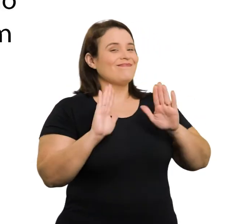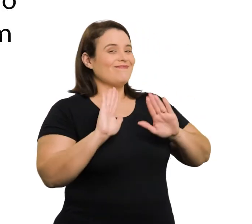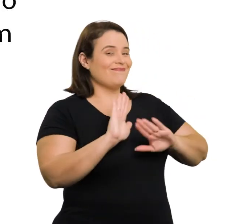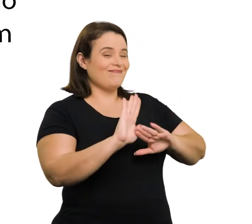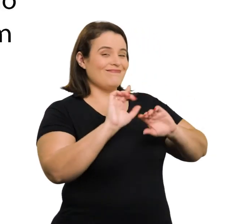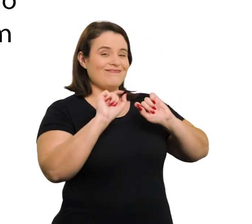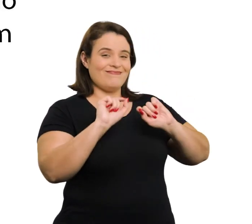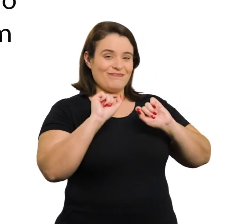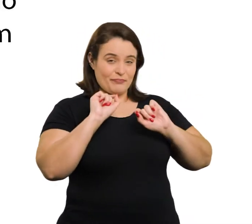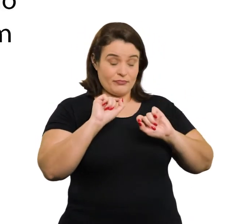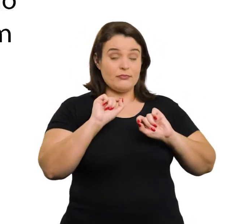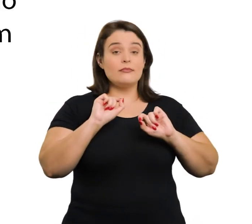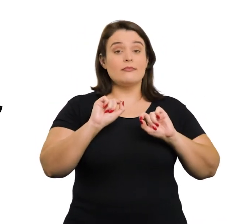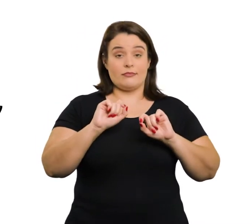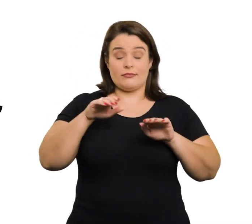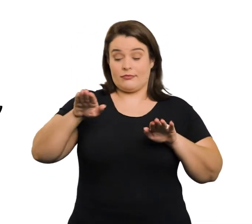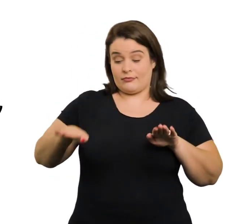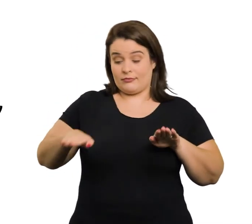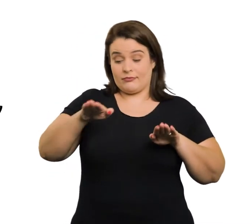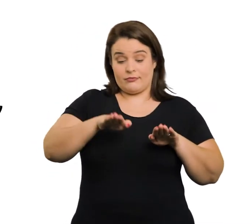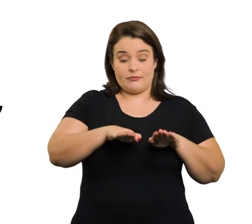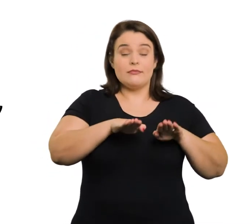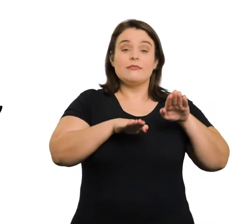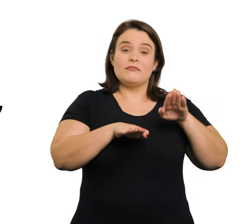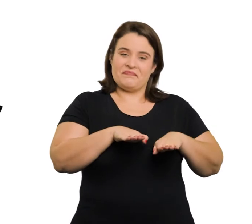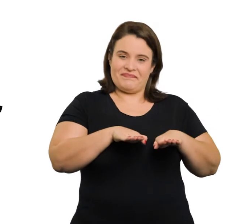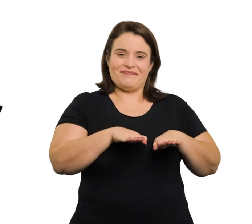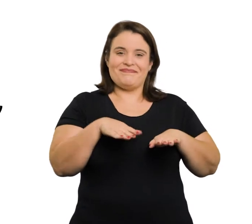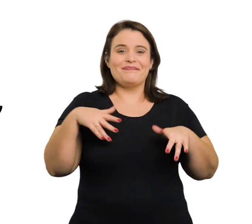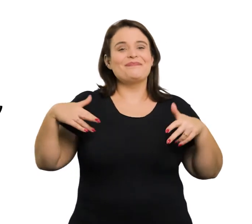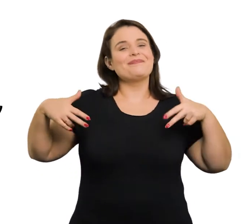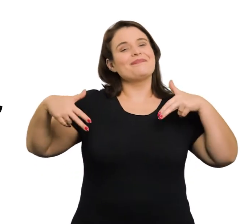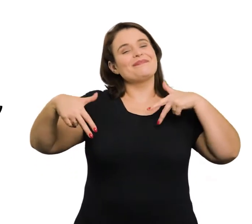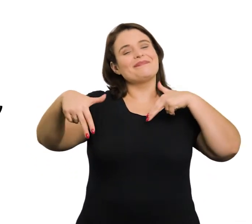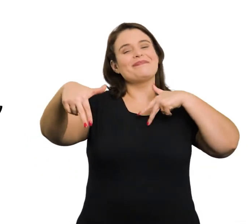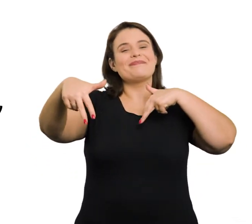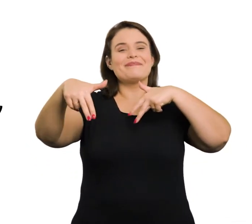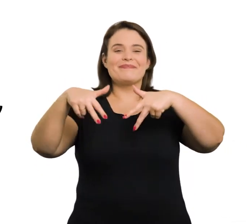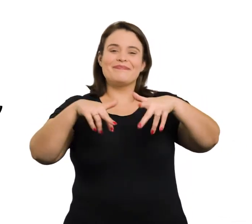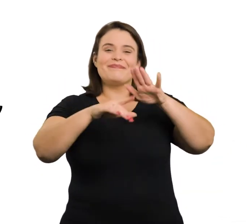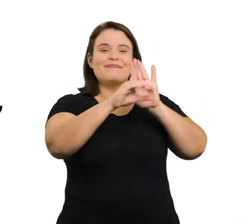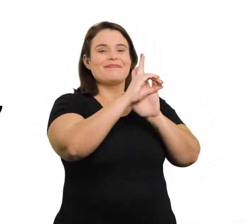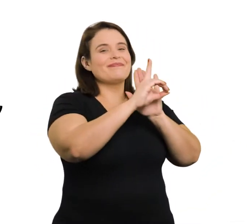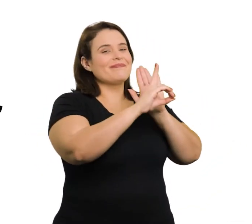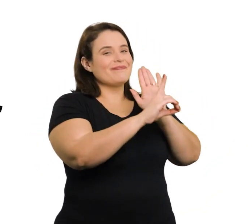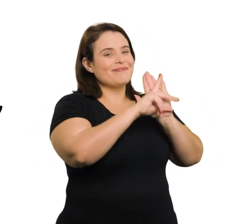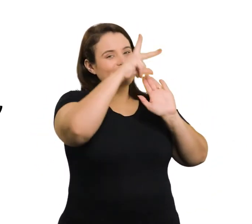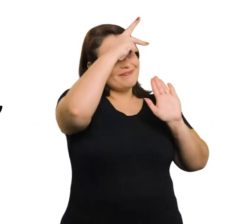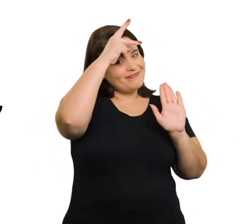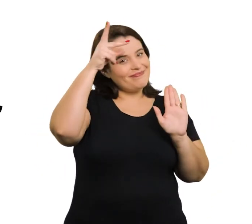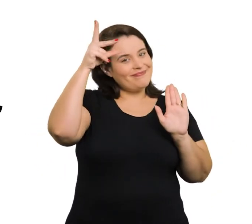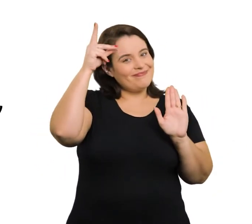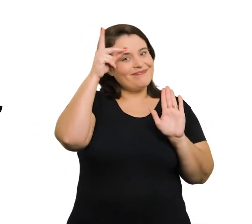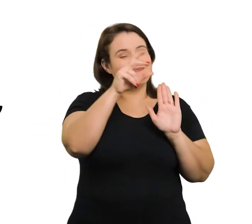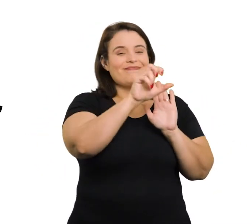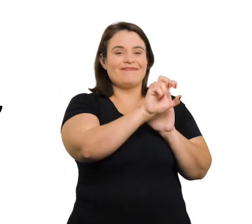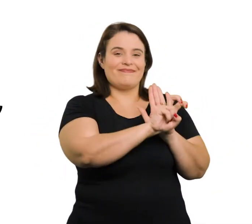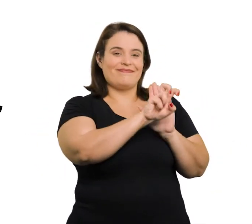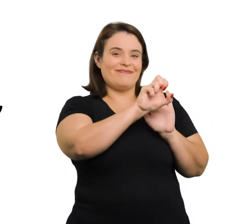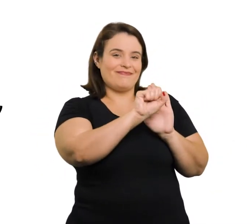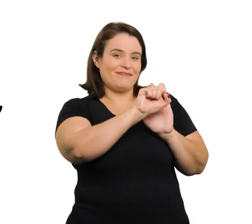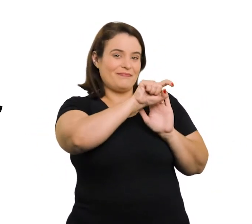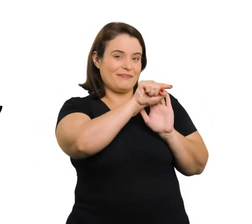para a definição das faixas, estabelecendo o ordenamento dos passeios conforme definido no Decreto Municipal